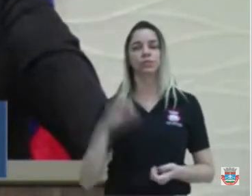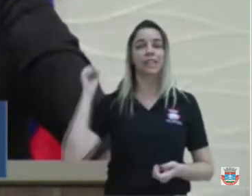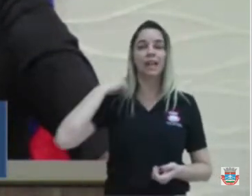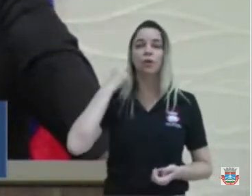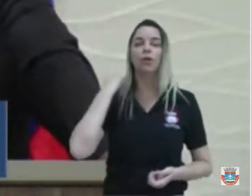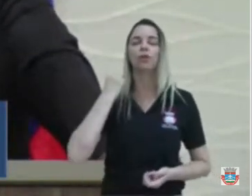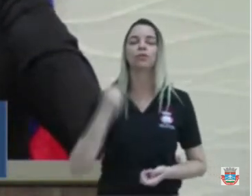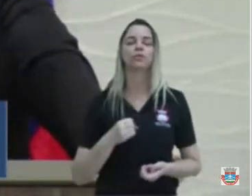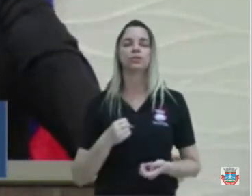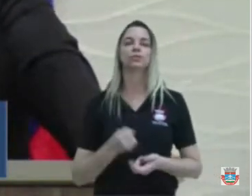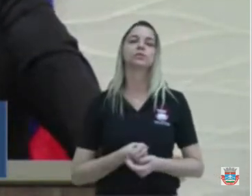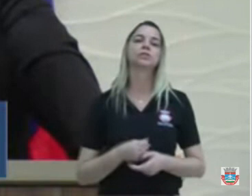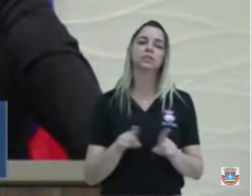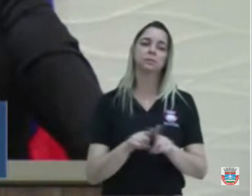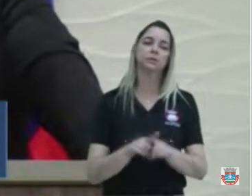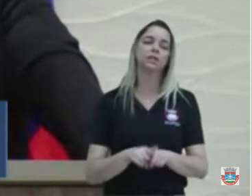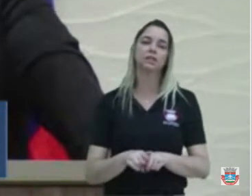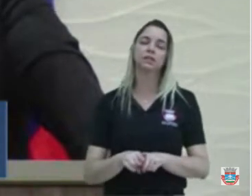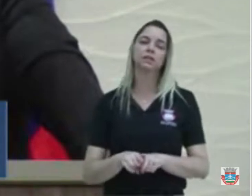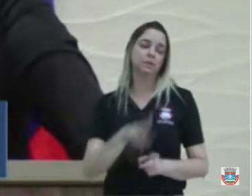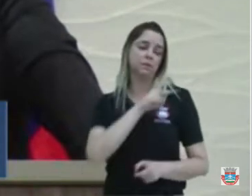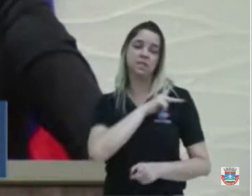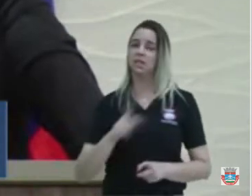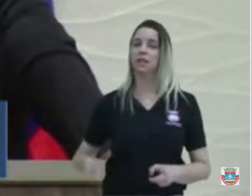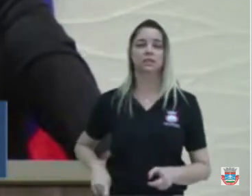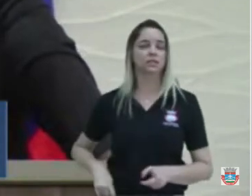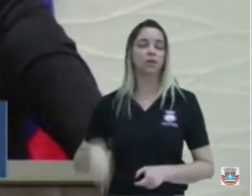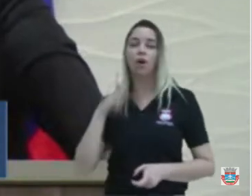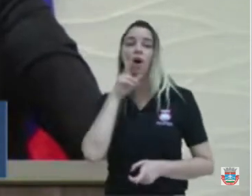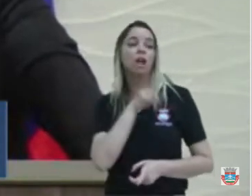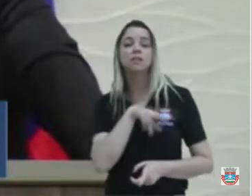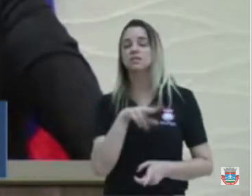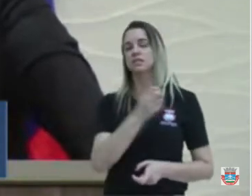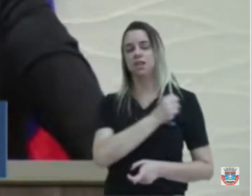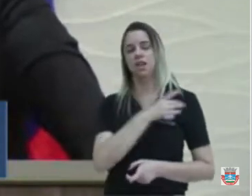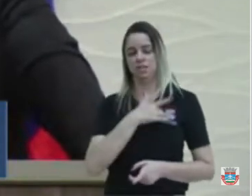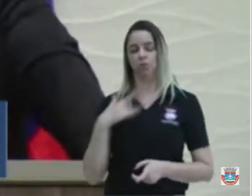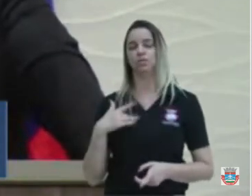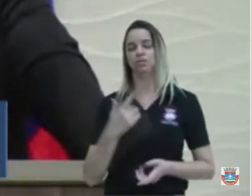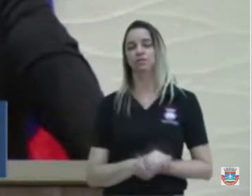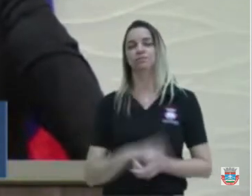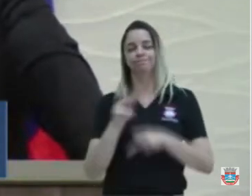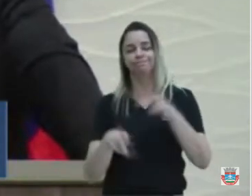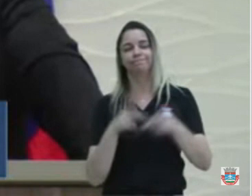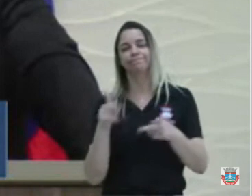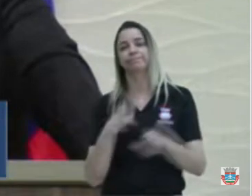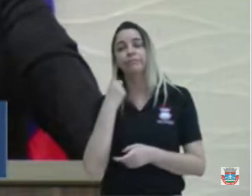senadores, presidente da República, olhem para a saúde do povo, vejam a